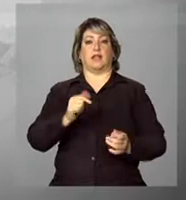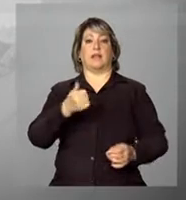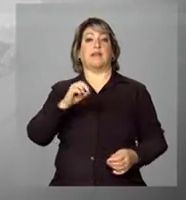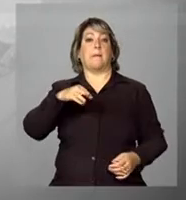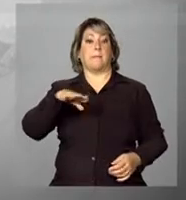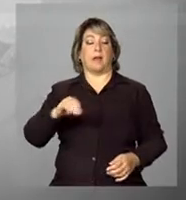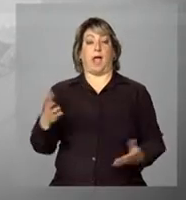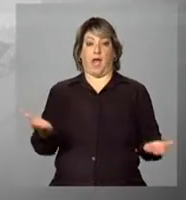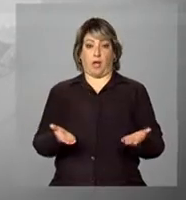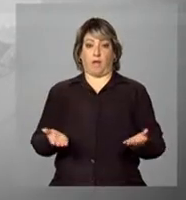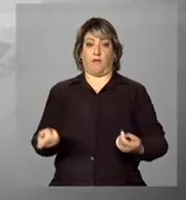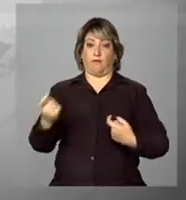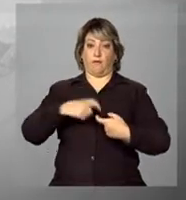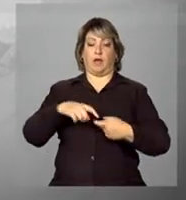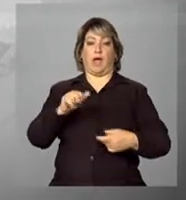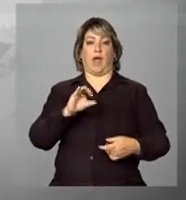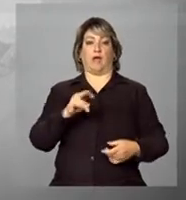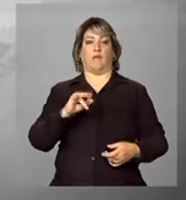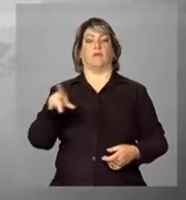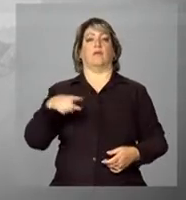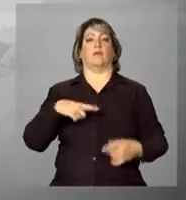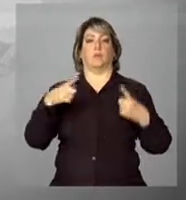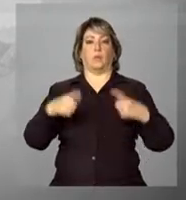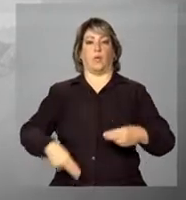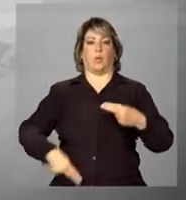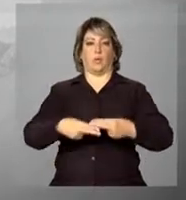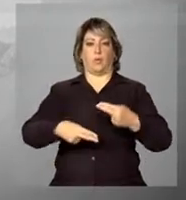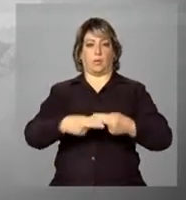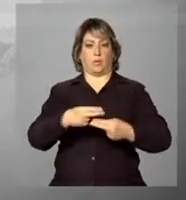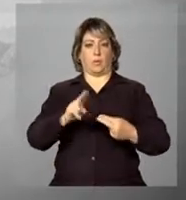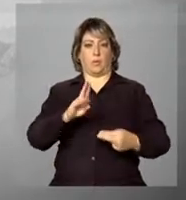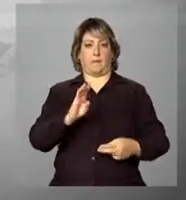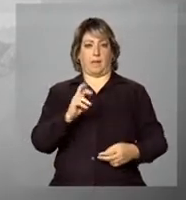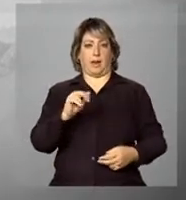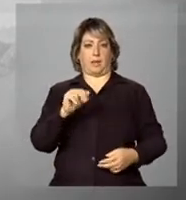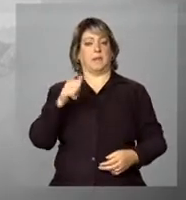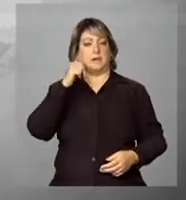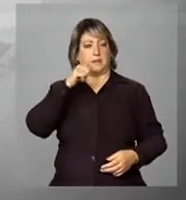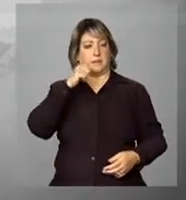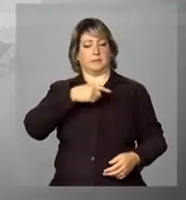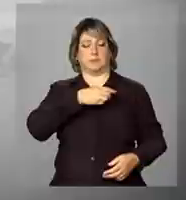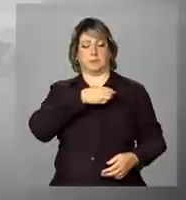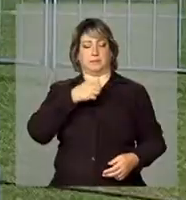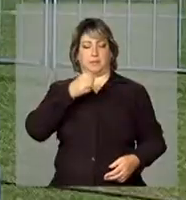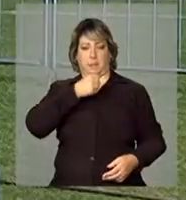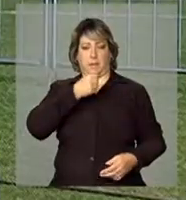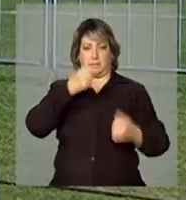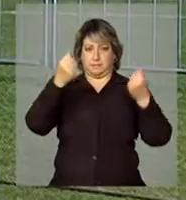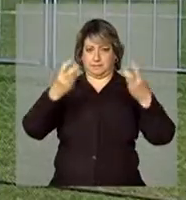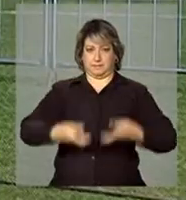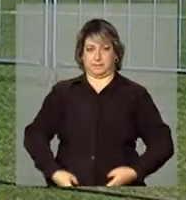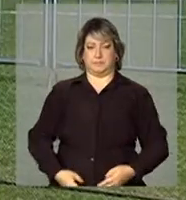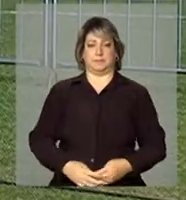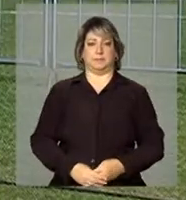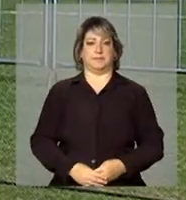Vamos voltar ao vivo a Uberaba, no Triângulo Mineiro, onde está a repórter Isabela Azevedo.